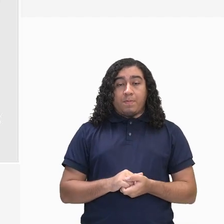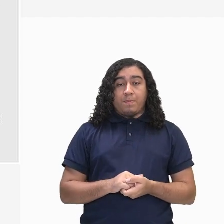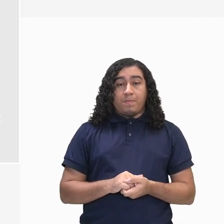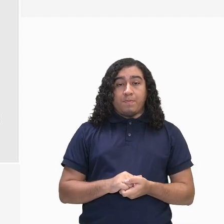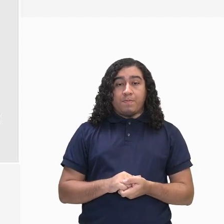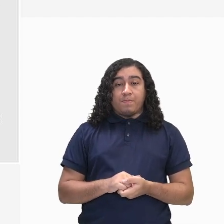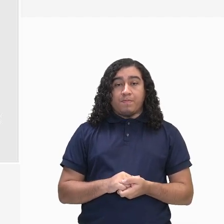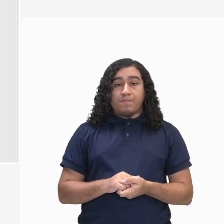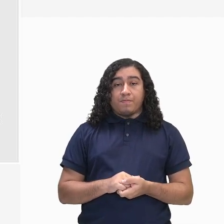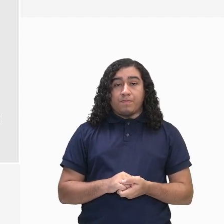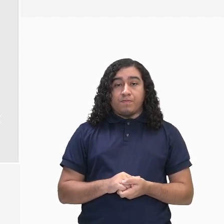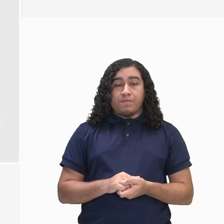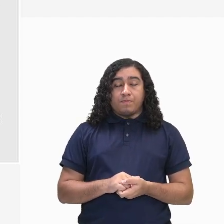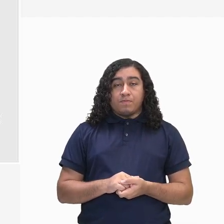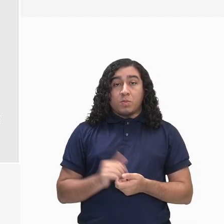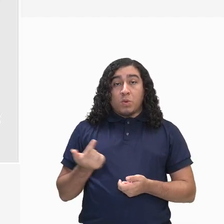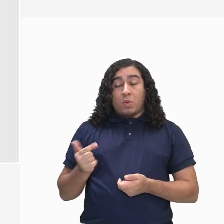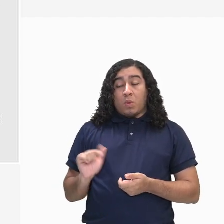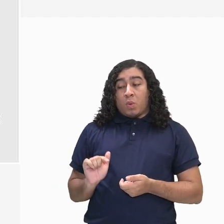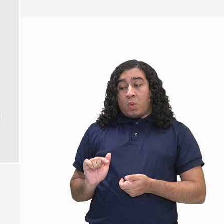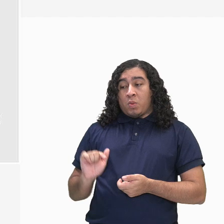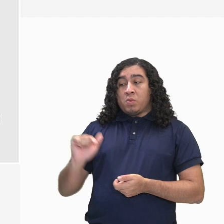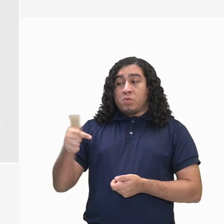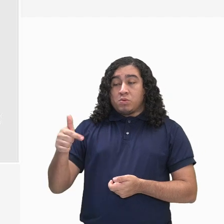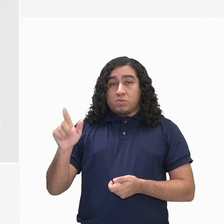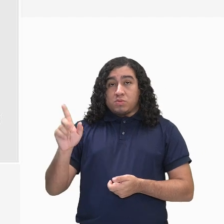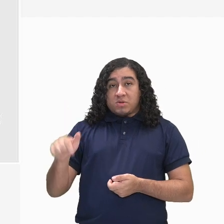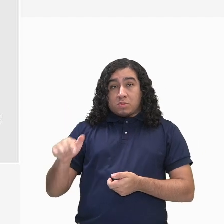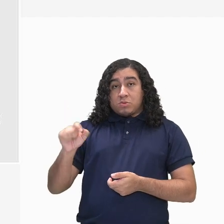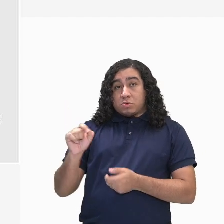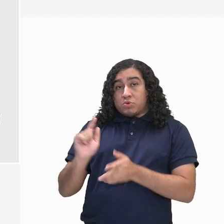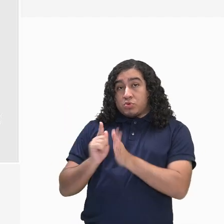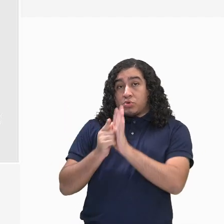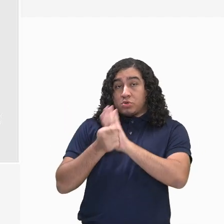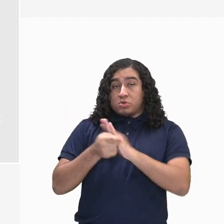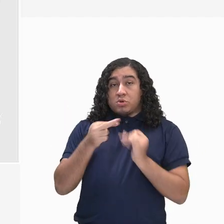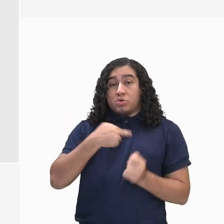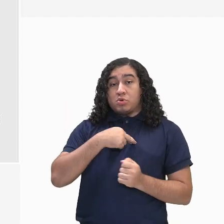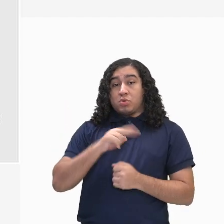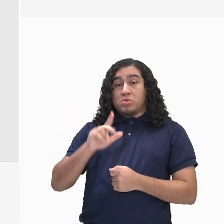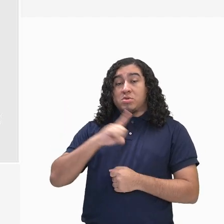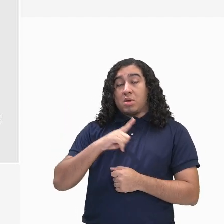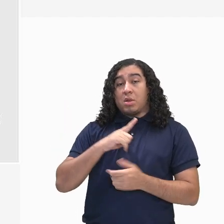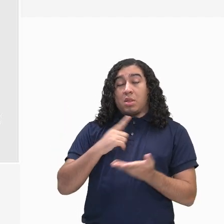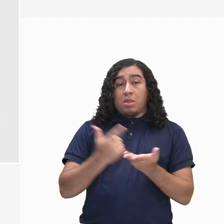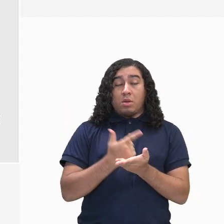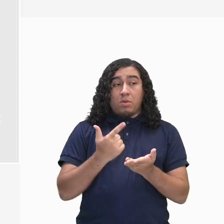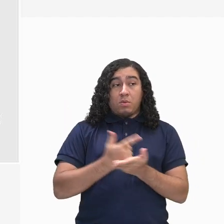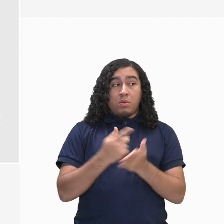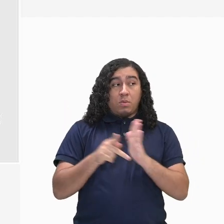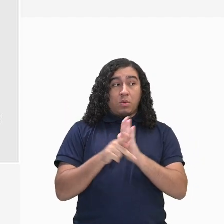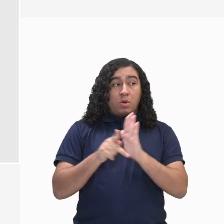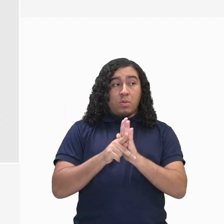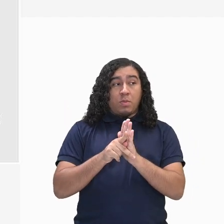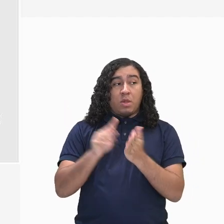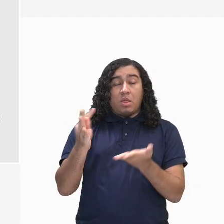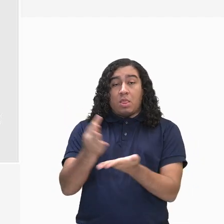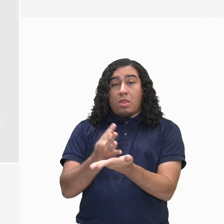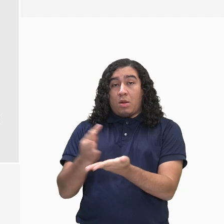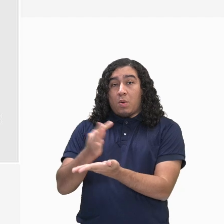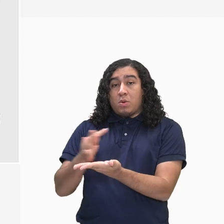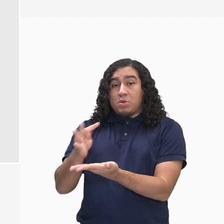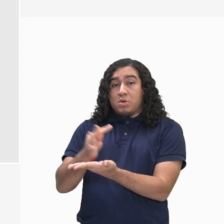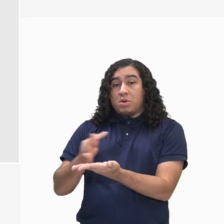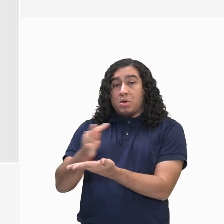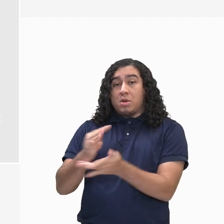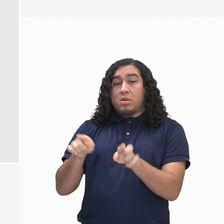livros religiosos, o que nós temos? Nós temos livros de teologia, livros que fazem comentários bíblicos, livros